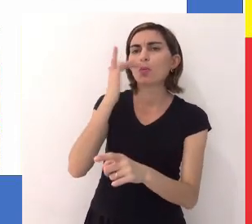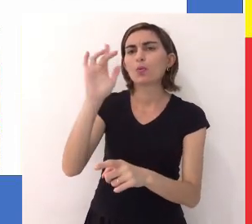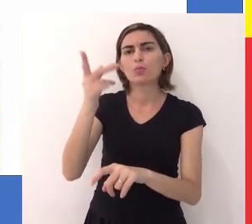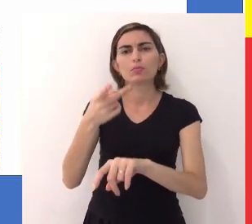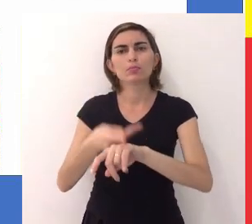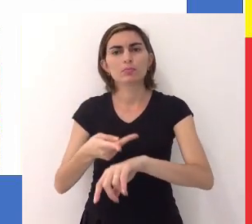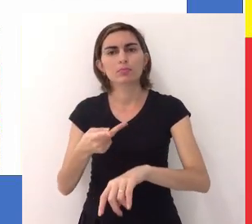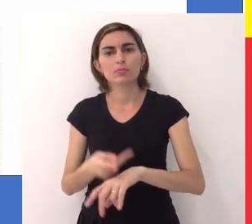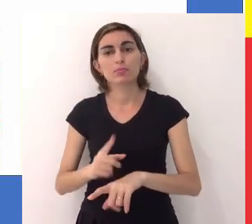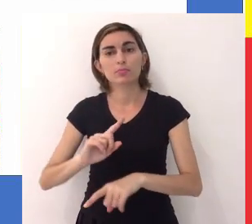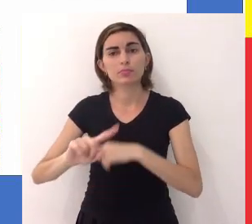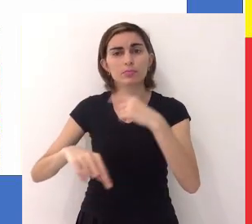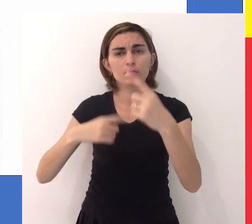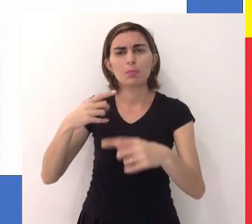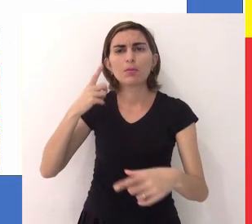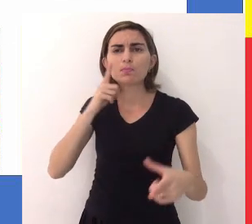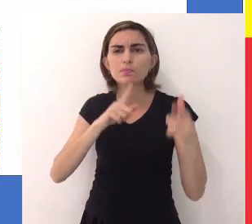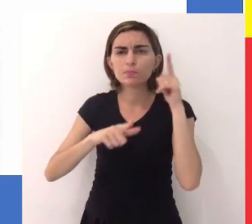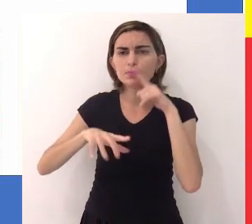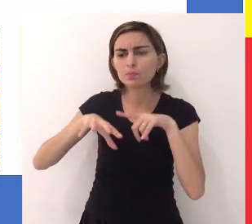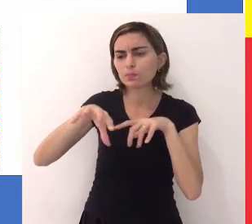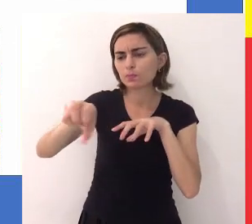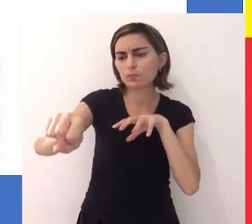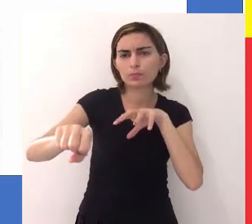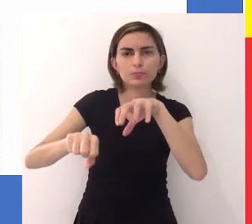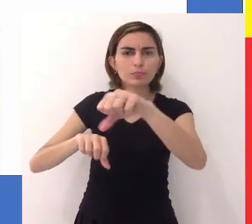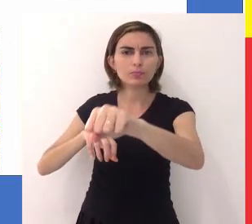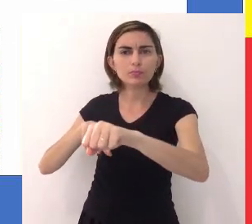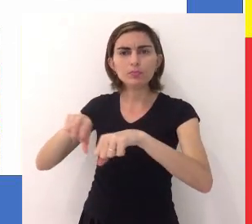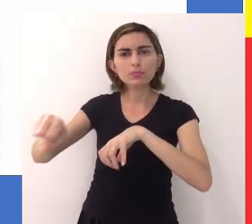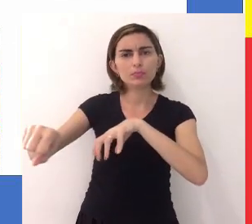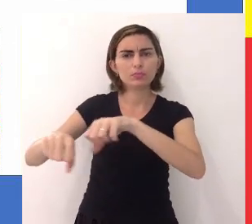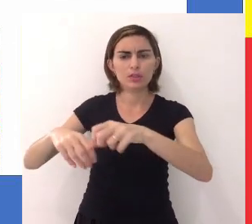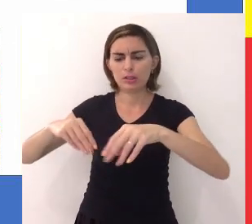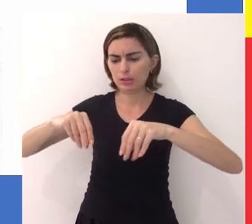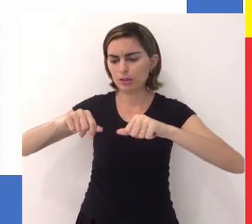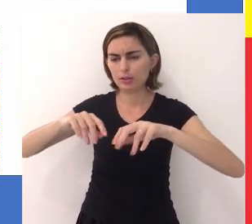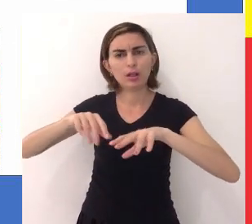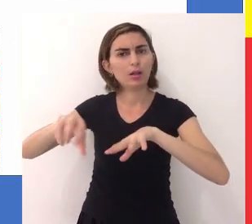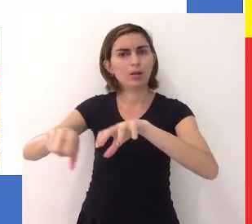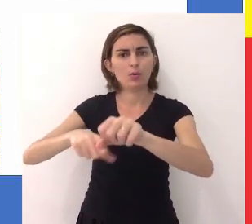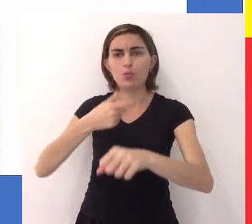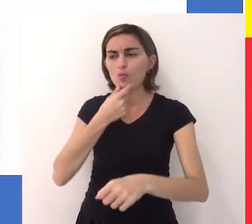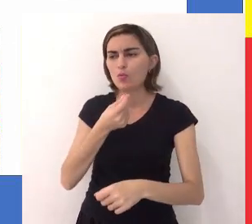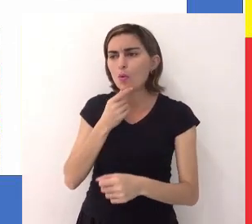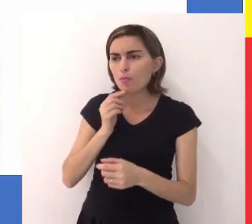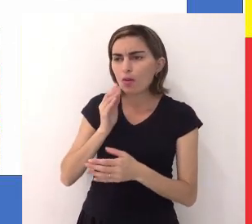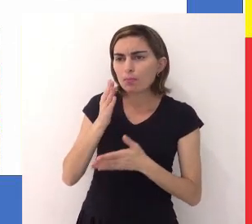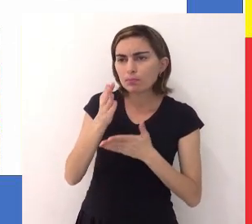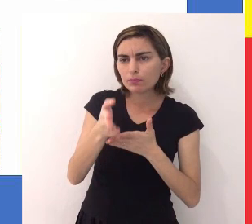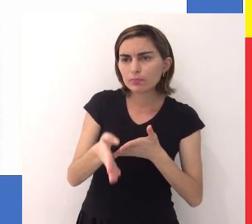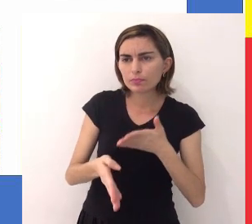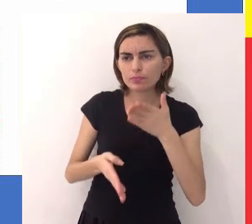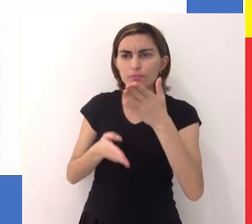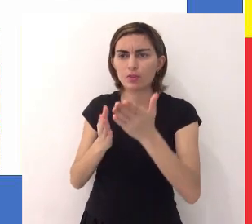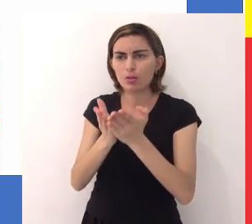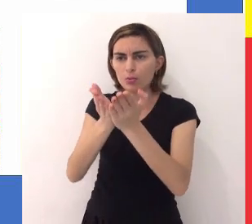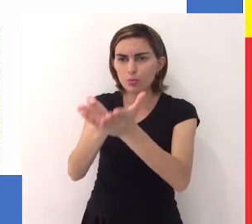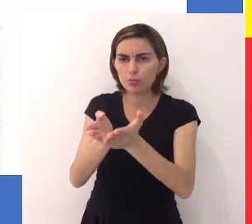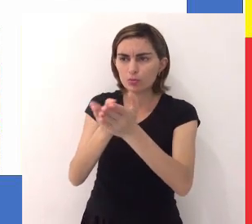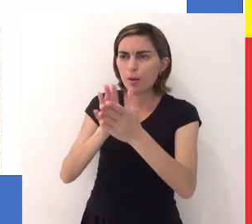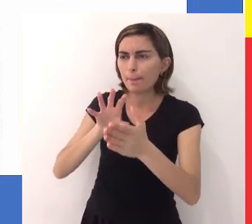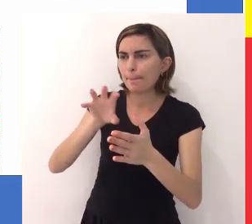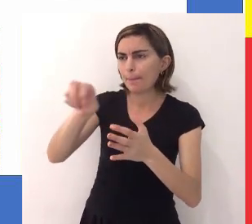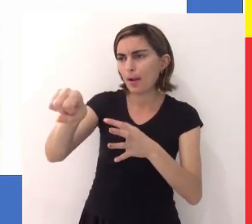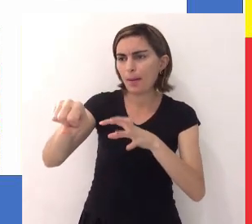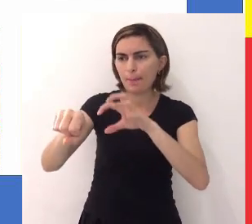tá? E depois a conquista de territórios, né? A gente vai ver que, à medida que o homem ele vai avançando com as suas